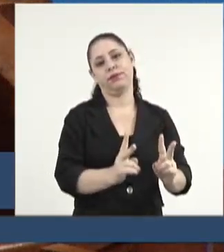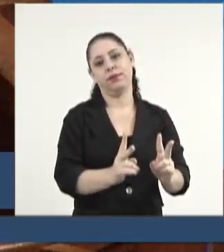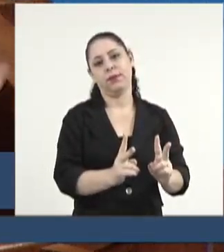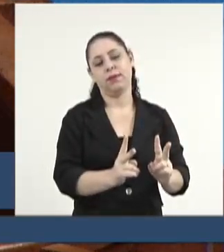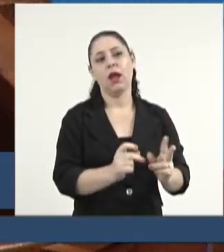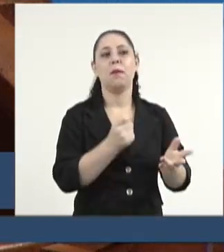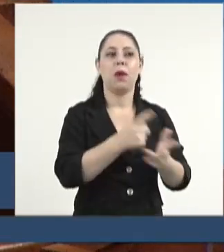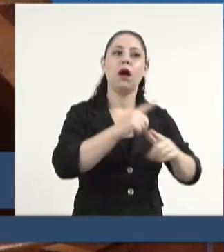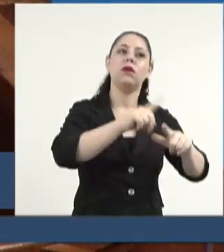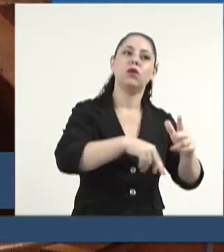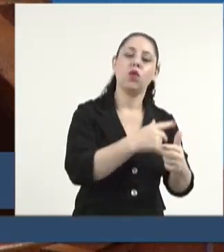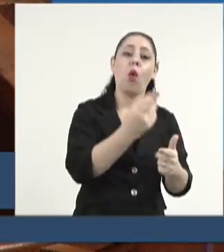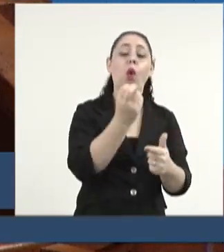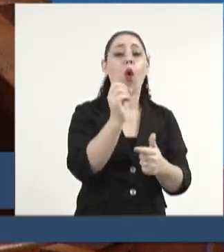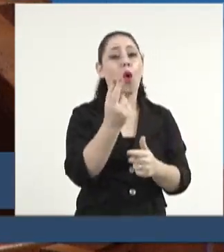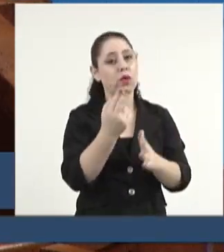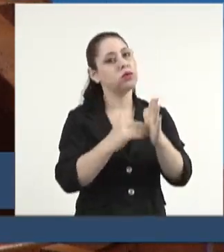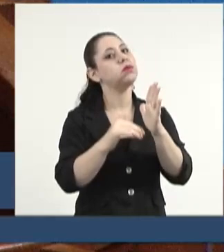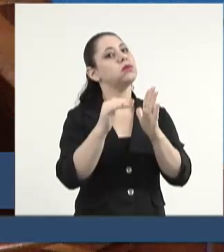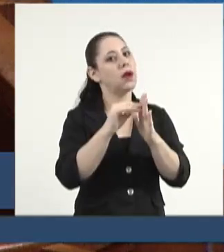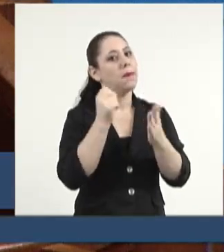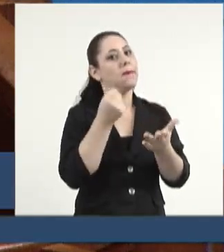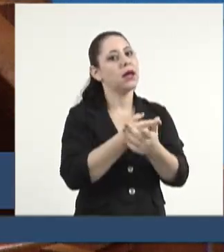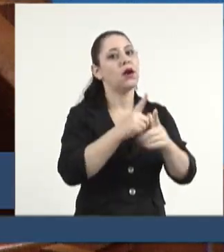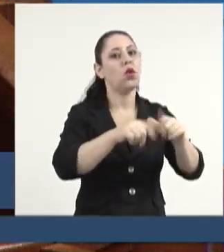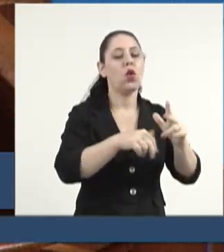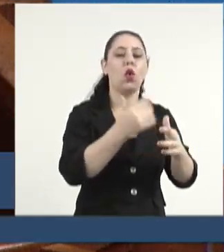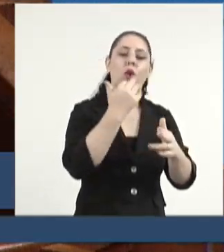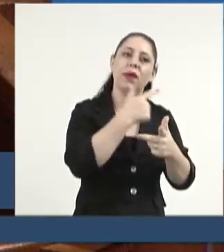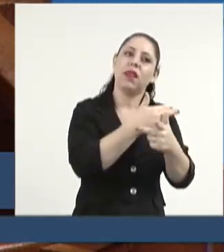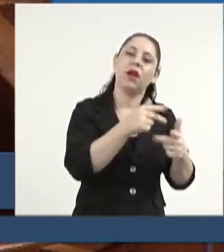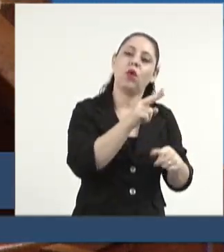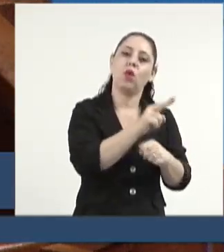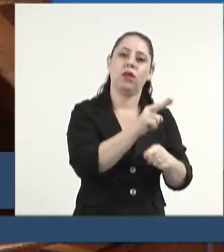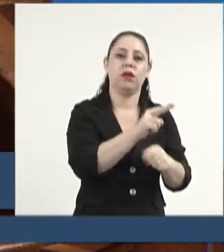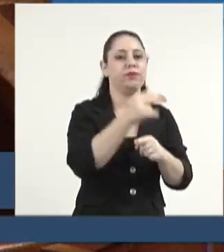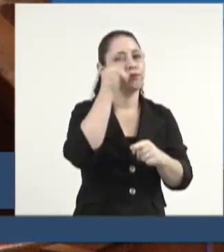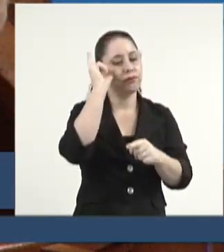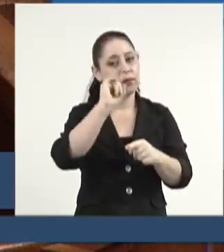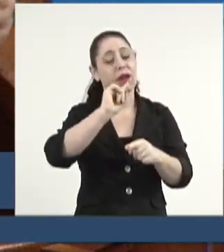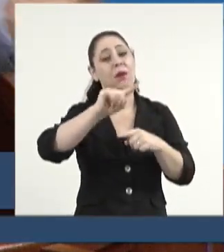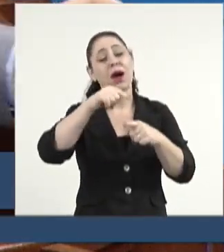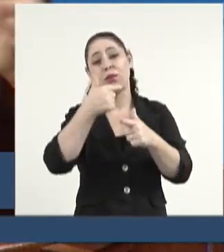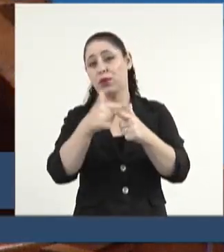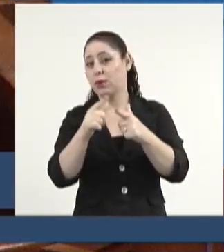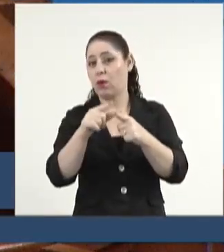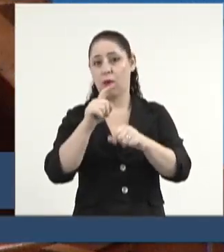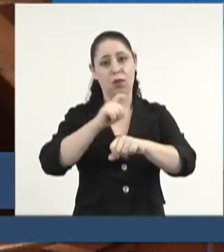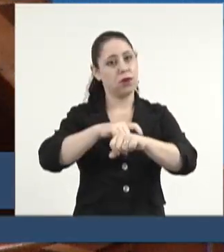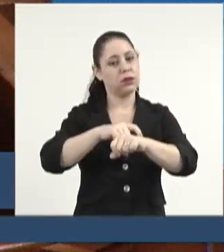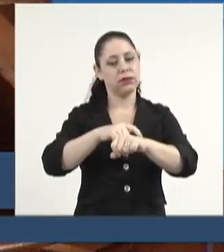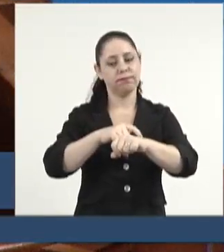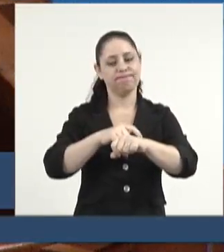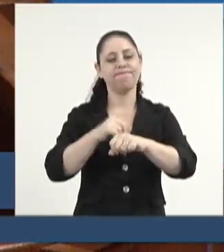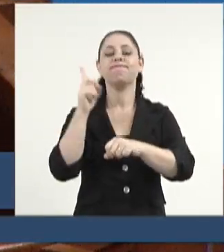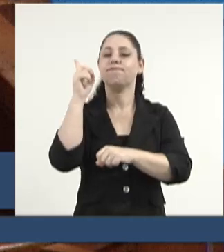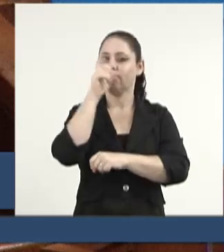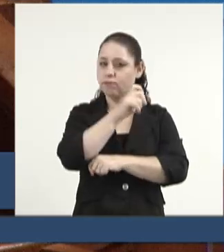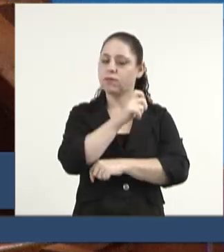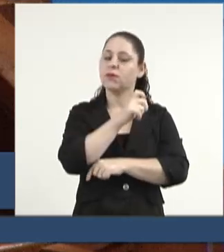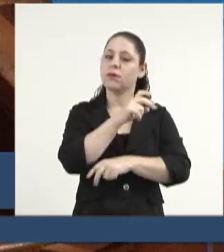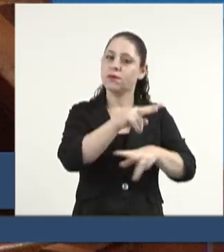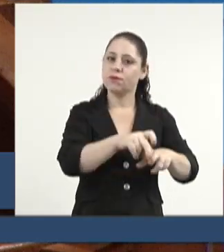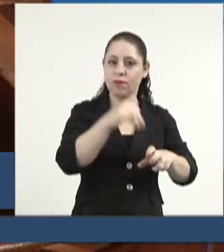mesmo ou tendo acrescido. Então, o problema, nós não estamos vivendo um bom momento na atividade